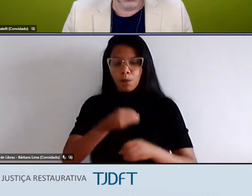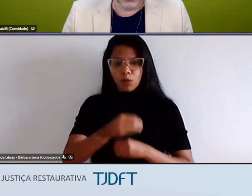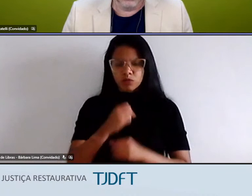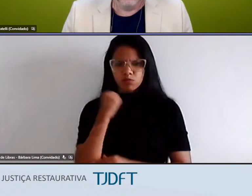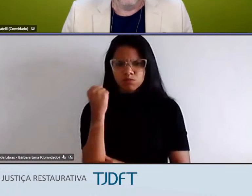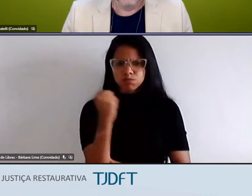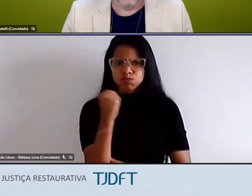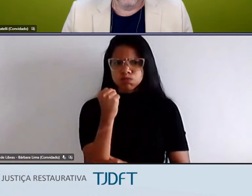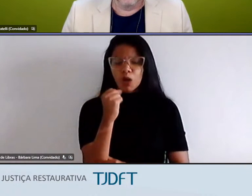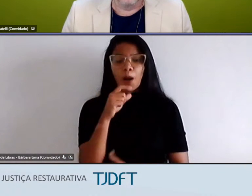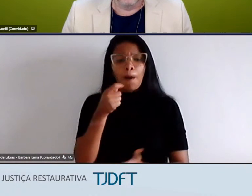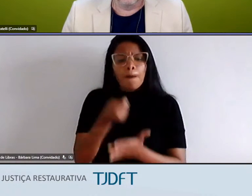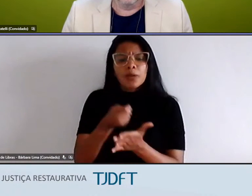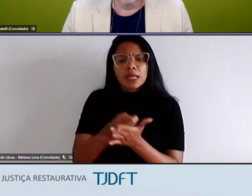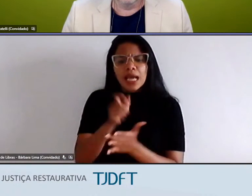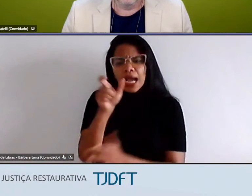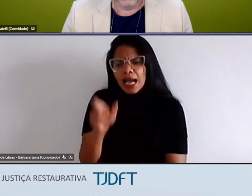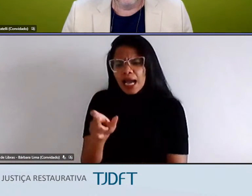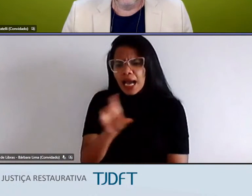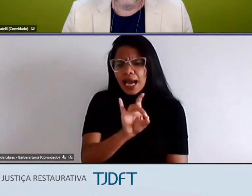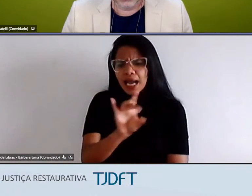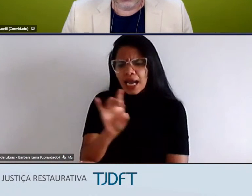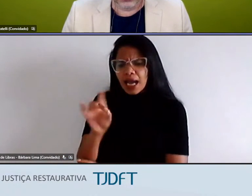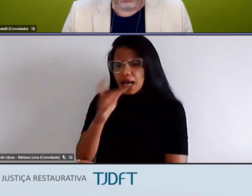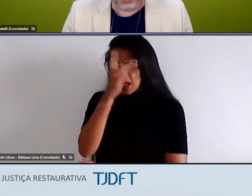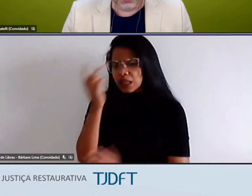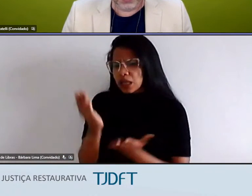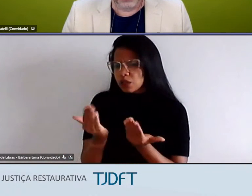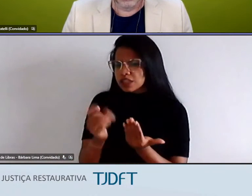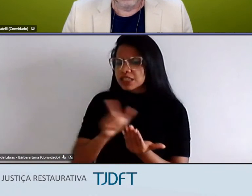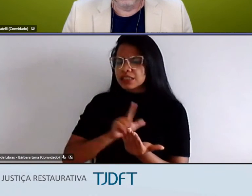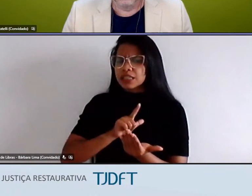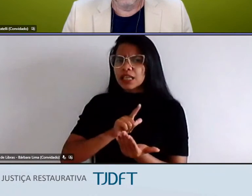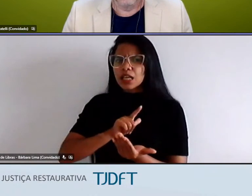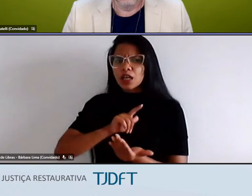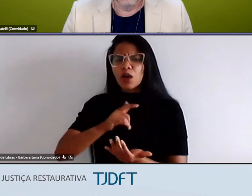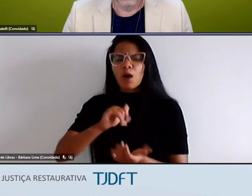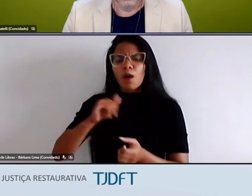ato infracional, eles tenham a oportunidade de se encontrar com a sua vítima.